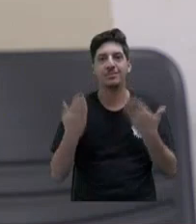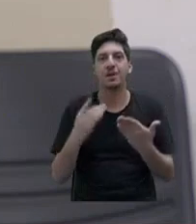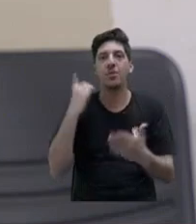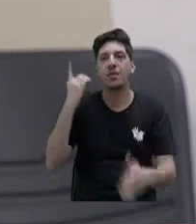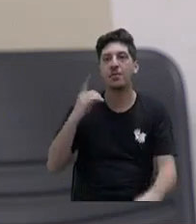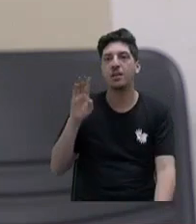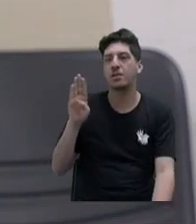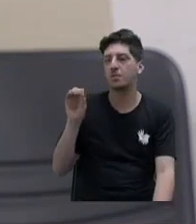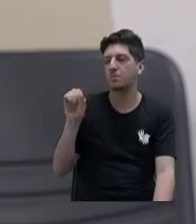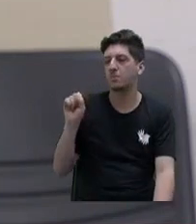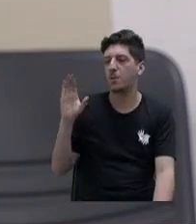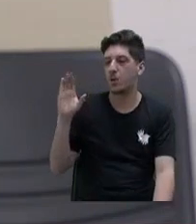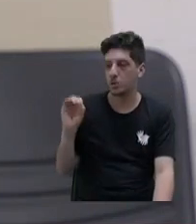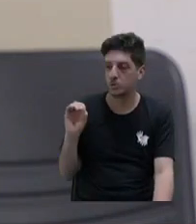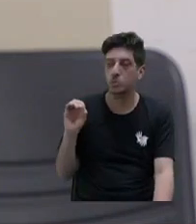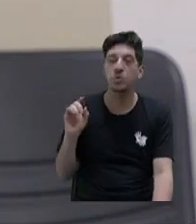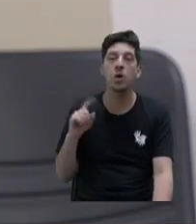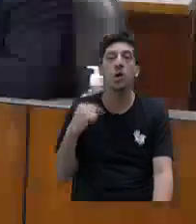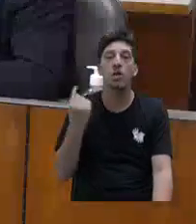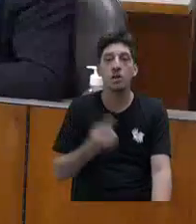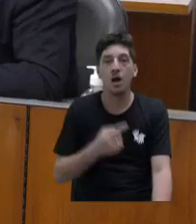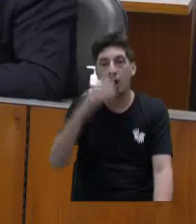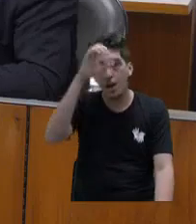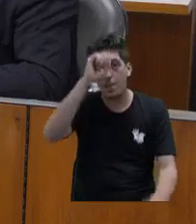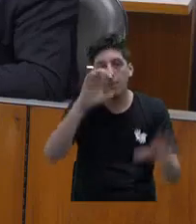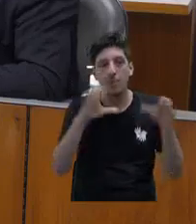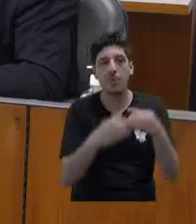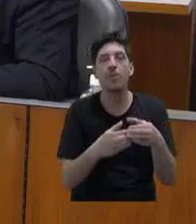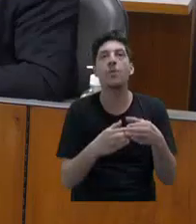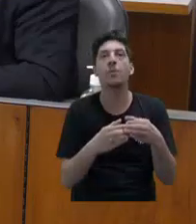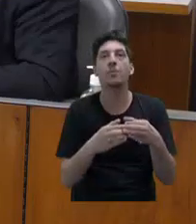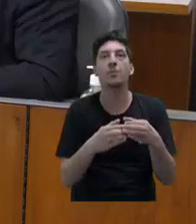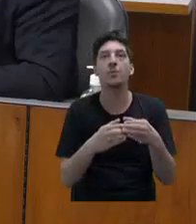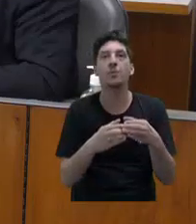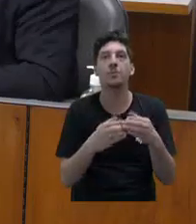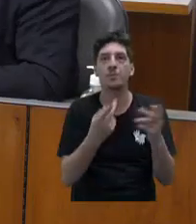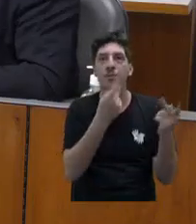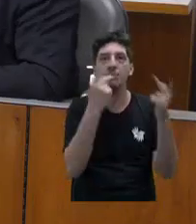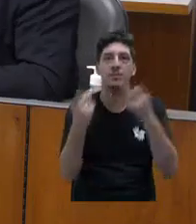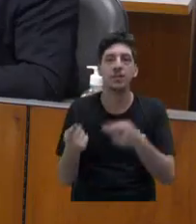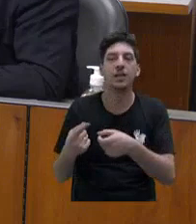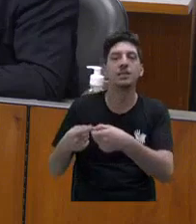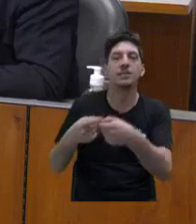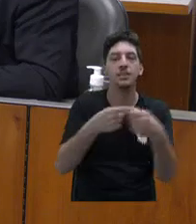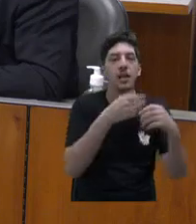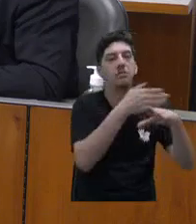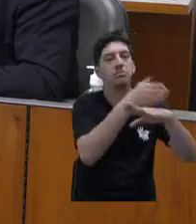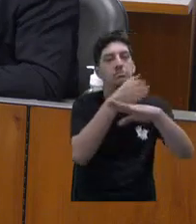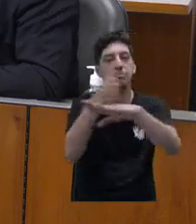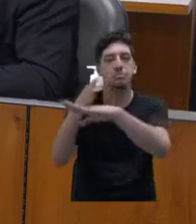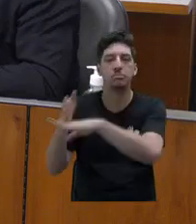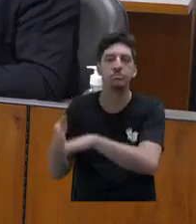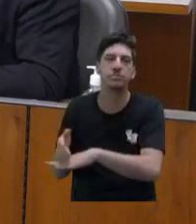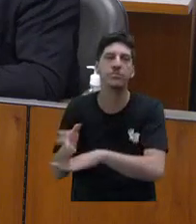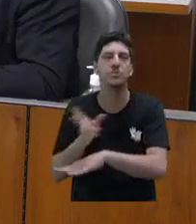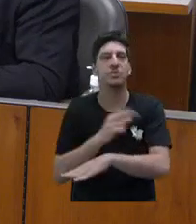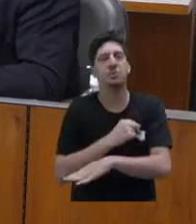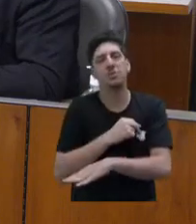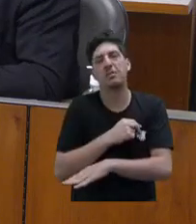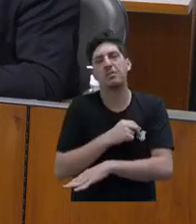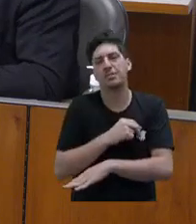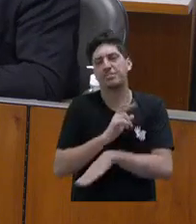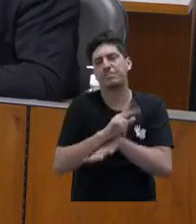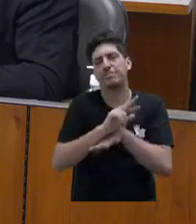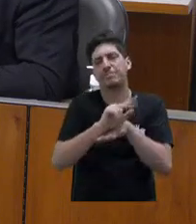Bosco, o aprendizado que nossa equipe está tendo ao visitar os municípios é imensamente maior do